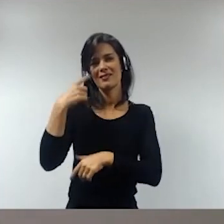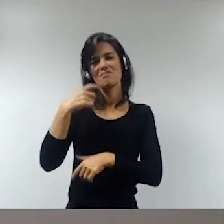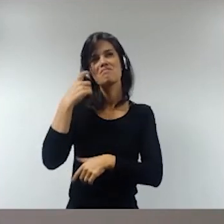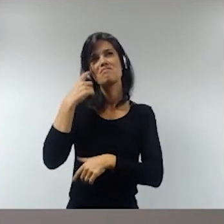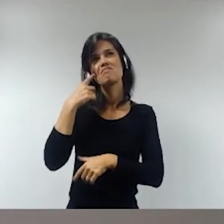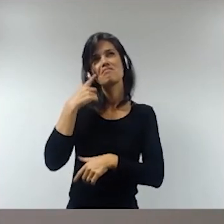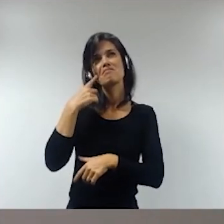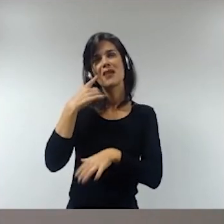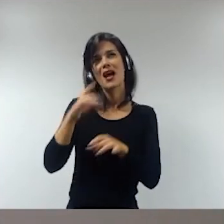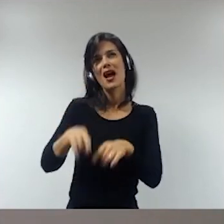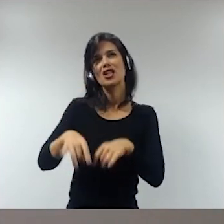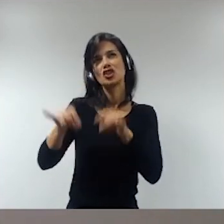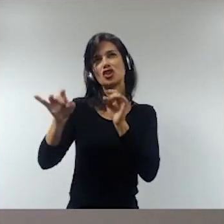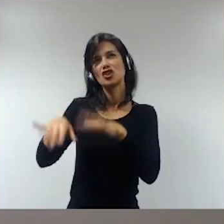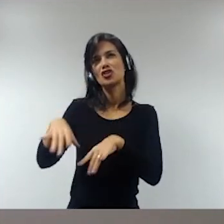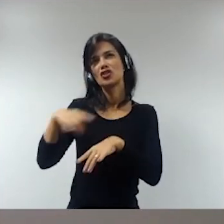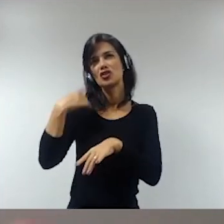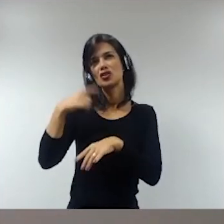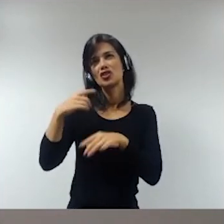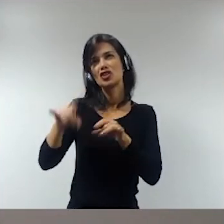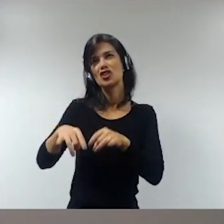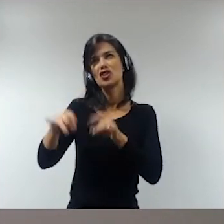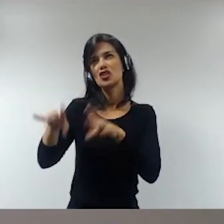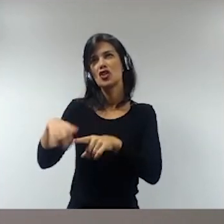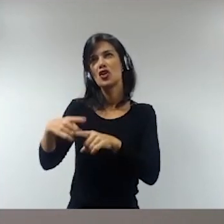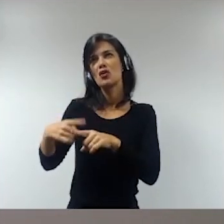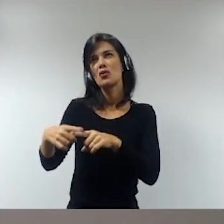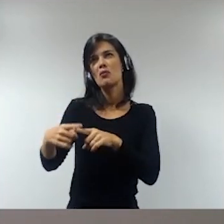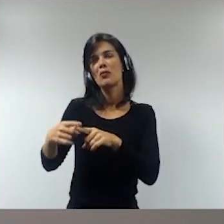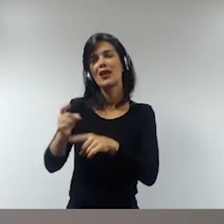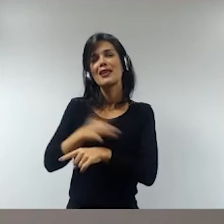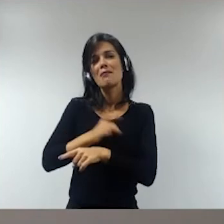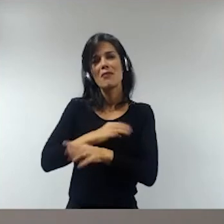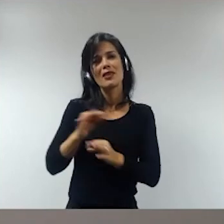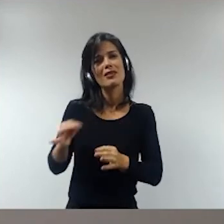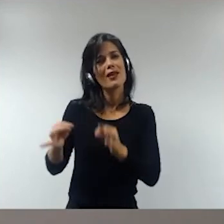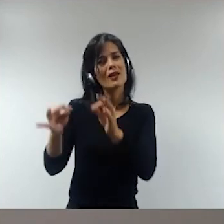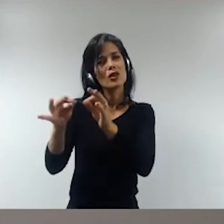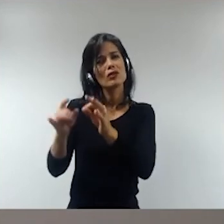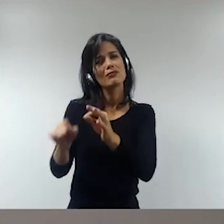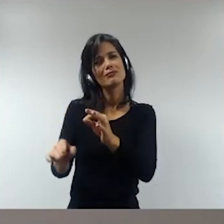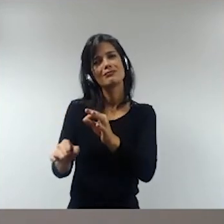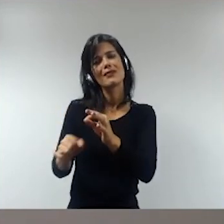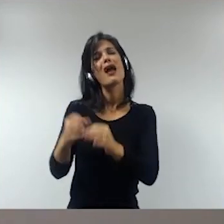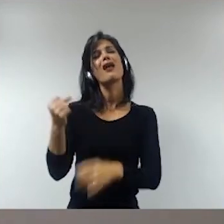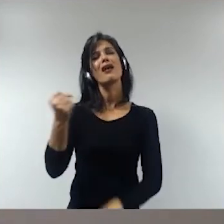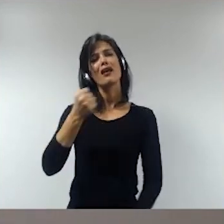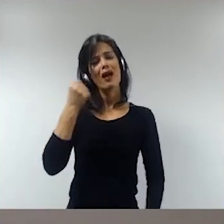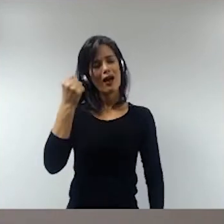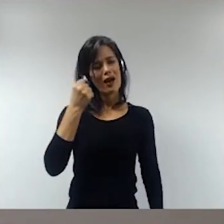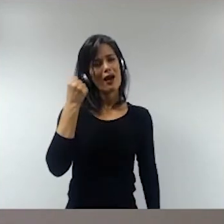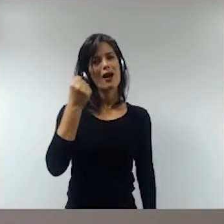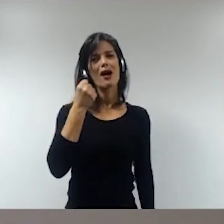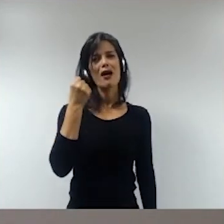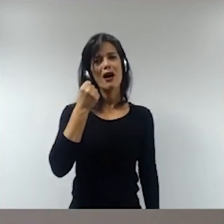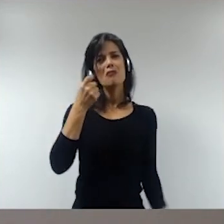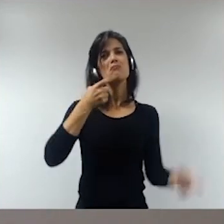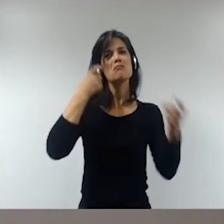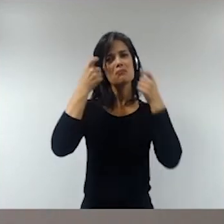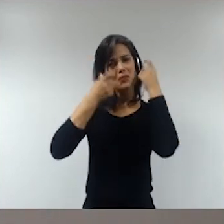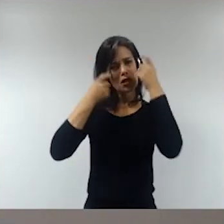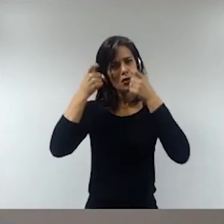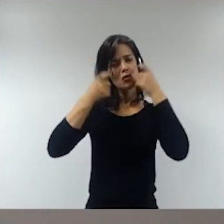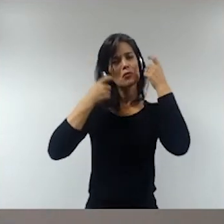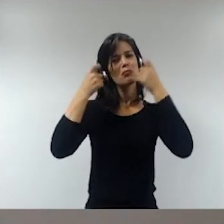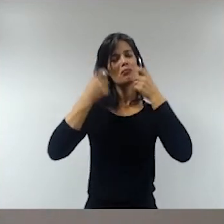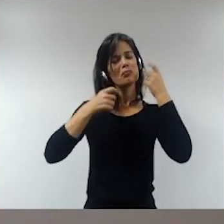deixar o exercício da advocacia porque teme a tecnologia, isso é muito grave, isso é muito preocupante.